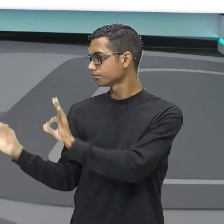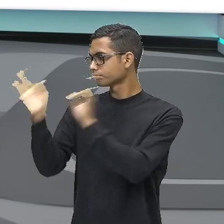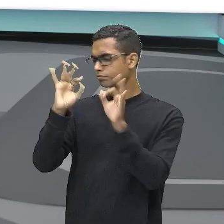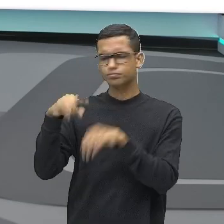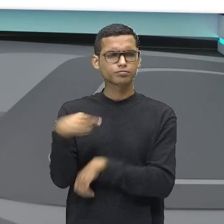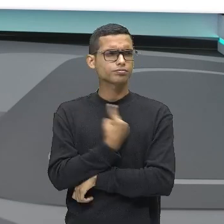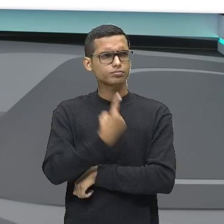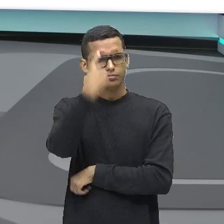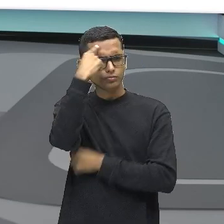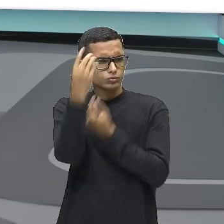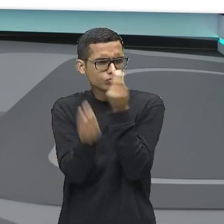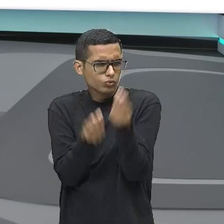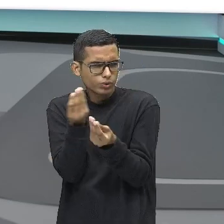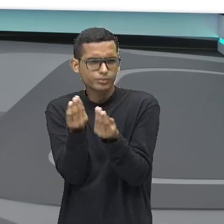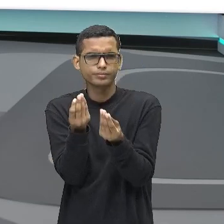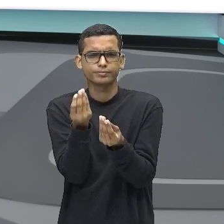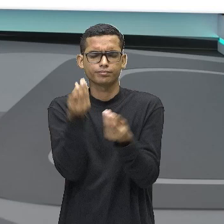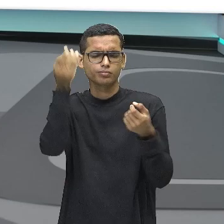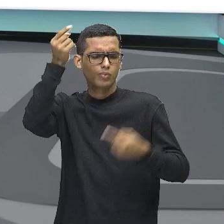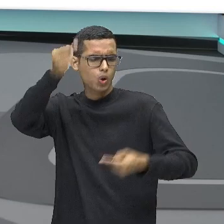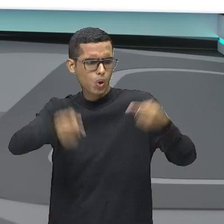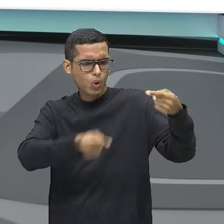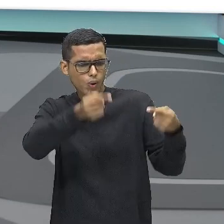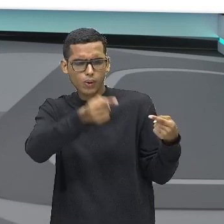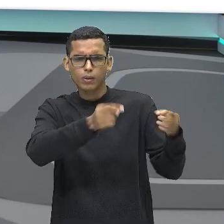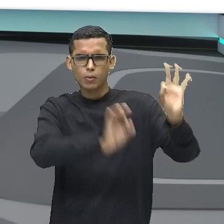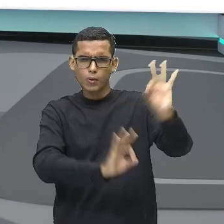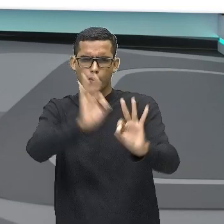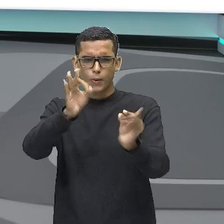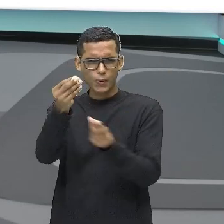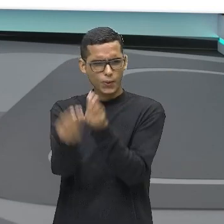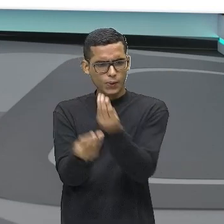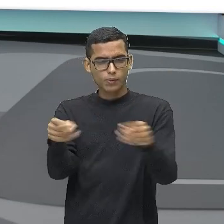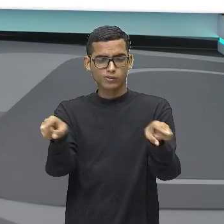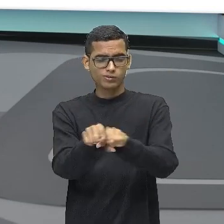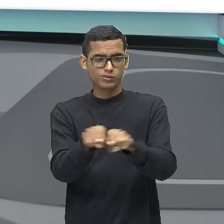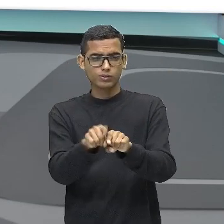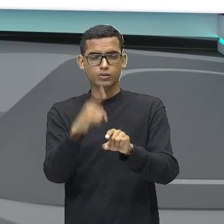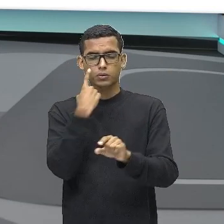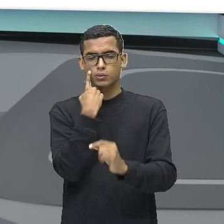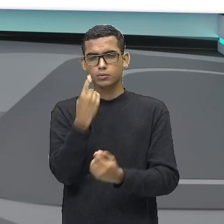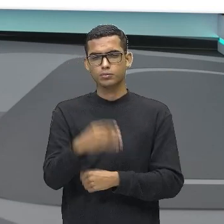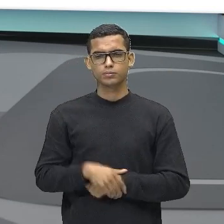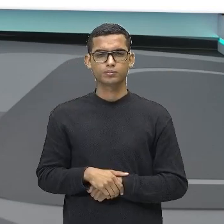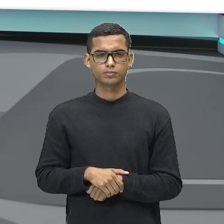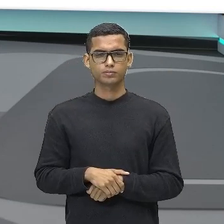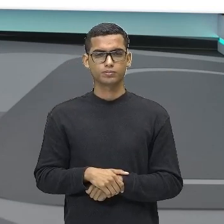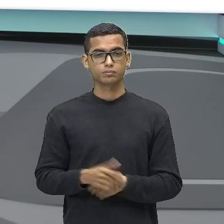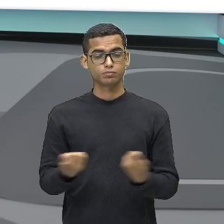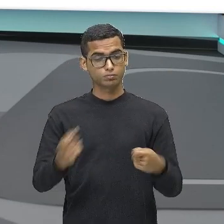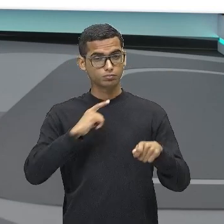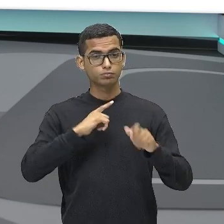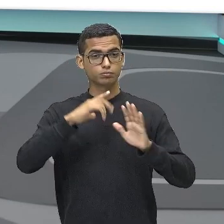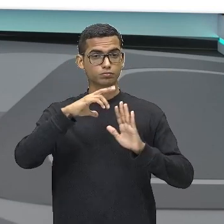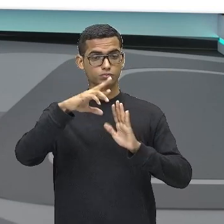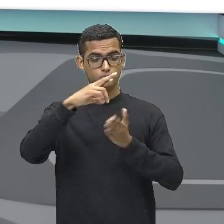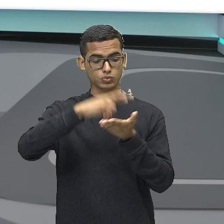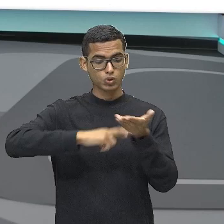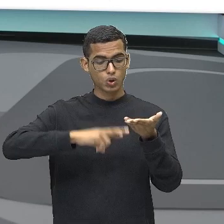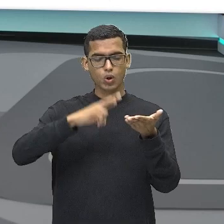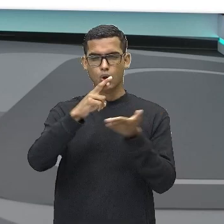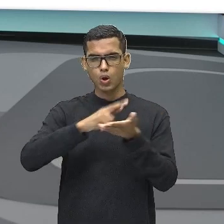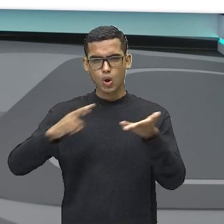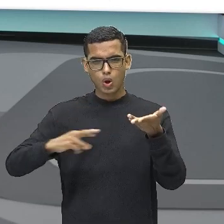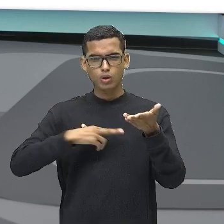pensar a forma como o nosso debate foi organizado e planejado, nós poderíamos ter um roteiro de planejamento como esse